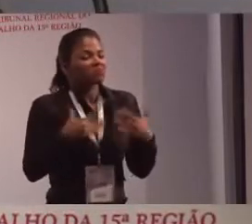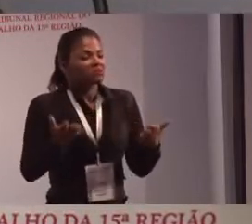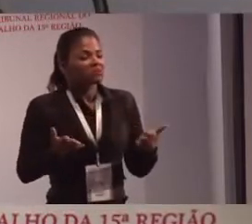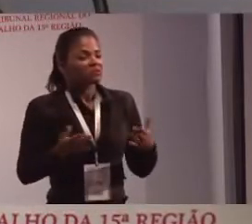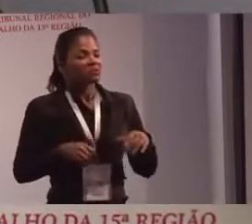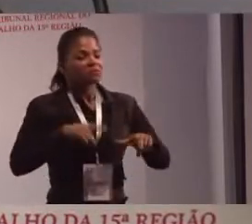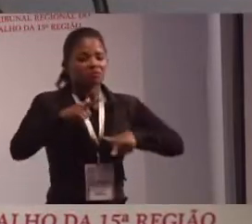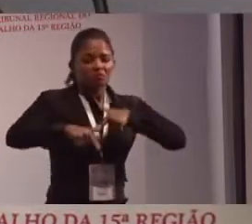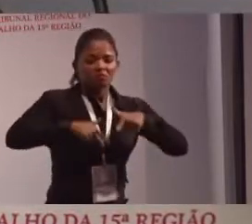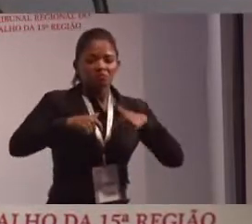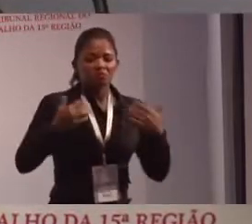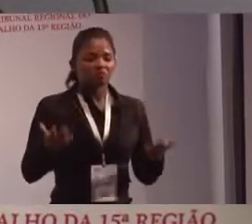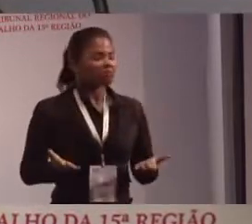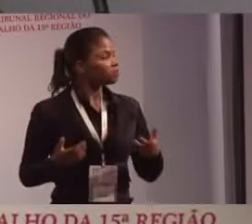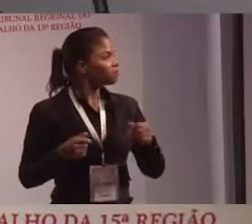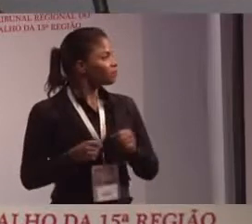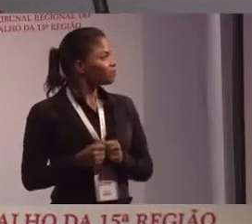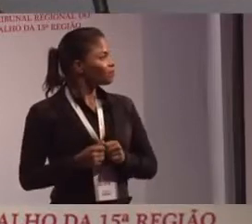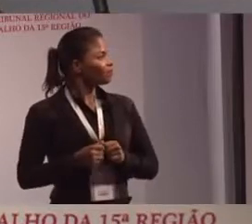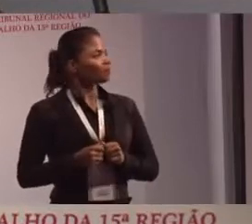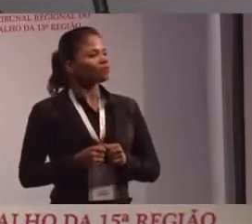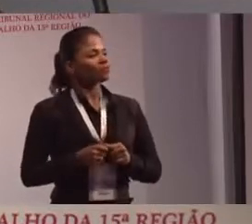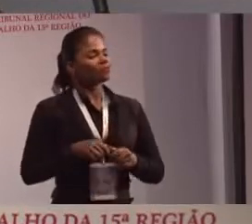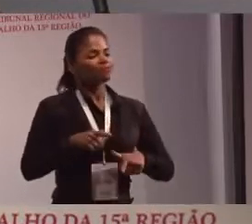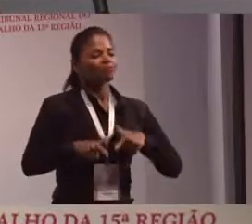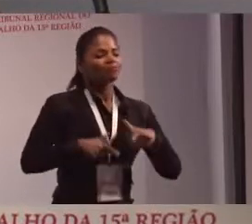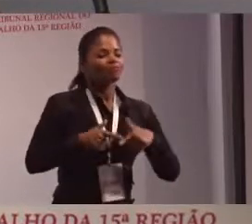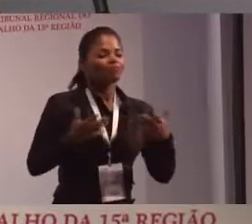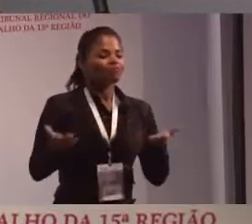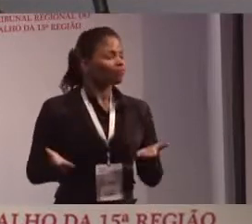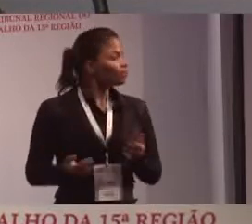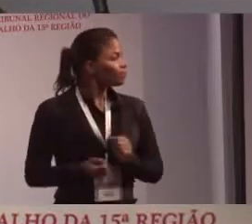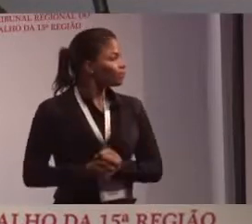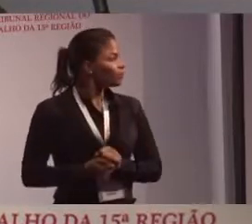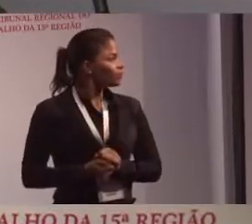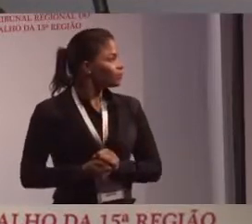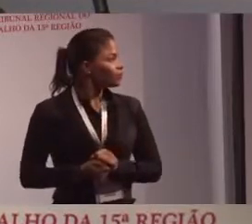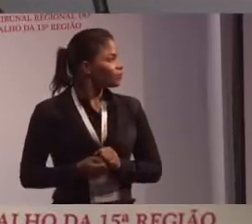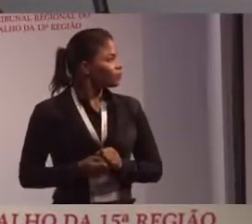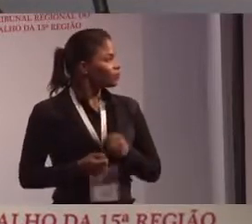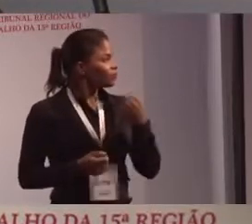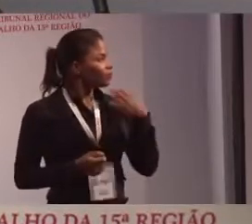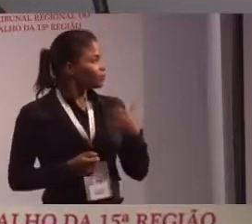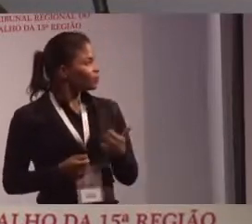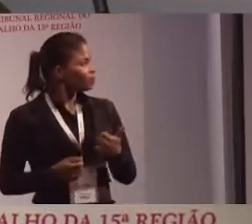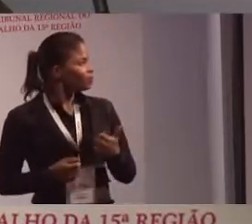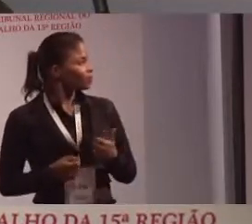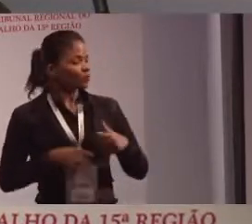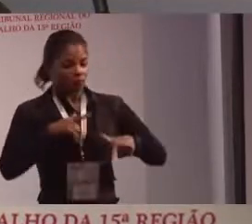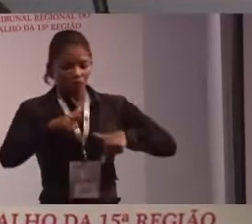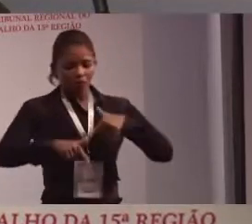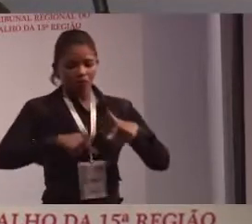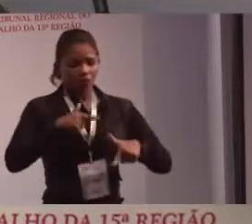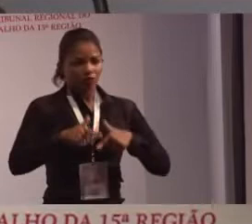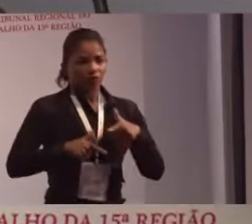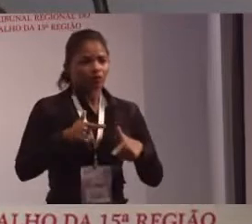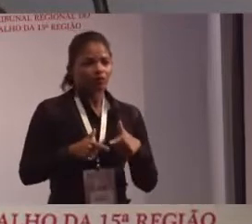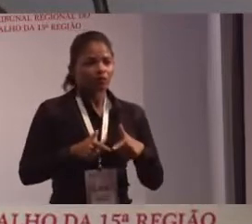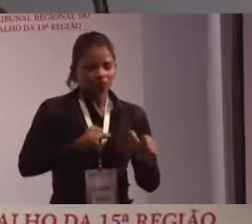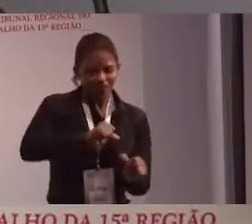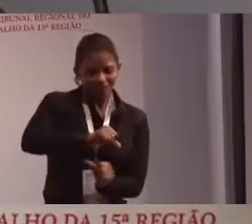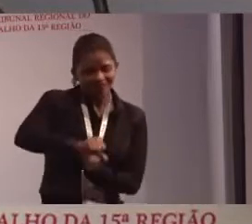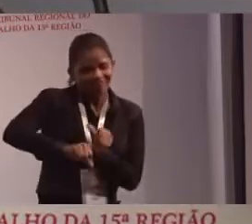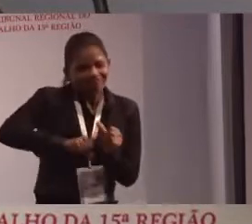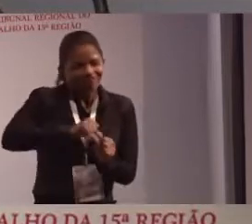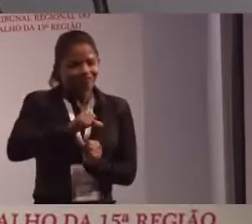os empregos? Né? Para a área de serviços. Bom, se o trabalho vai ser modificado,